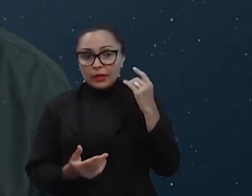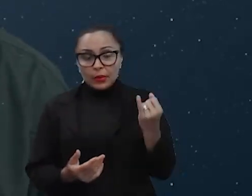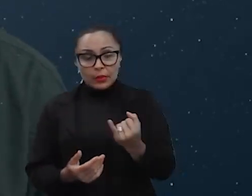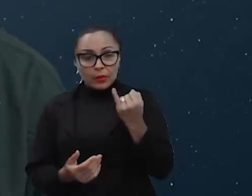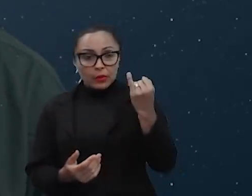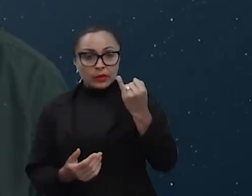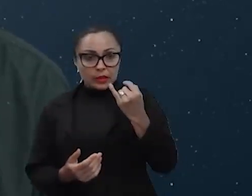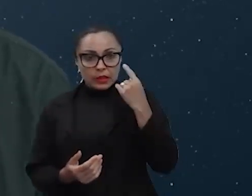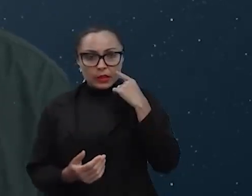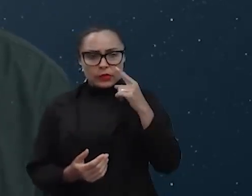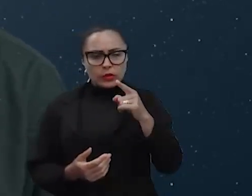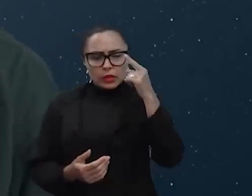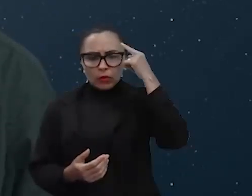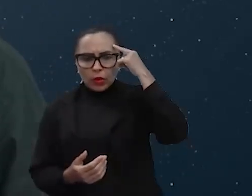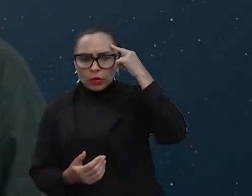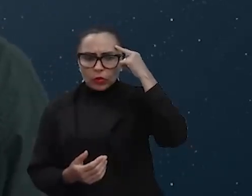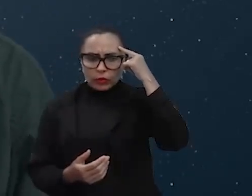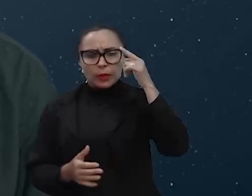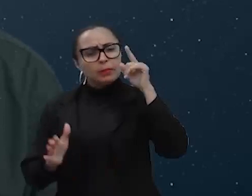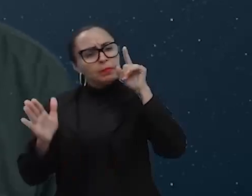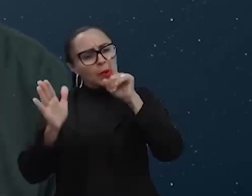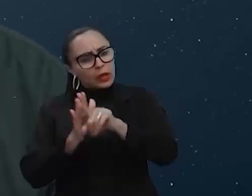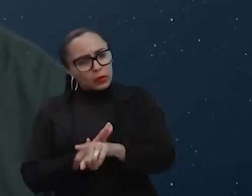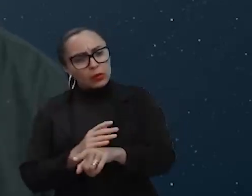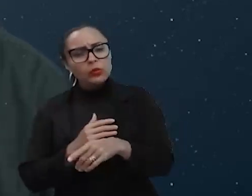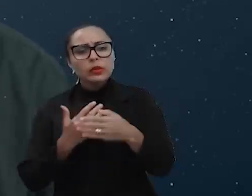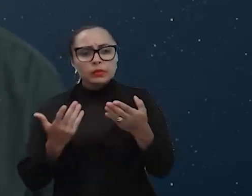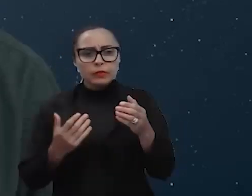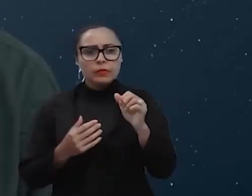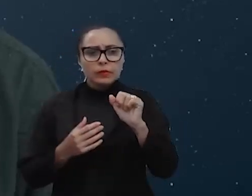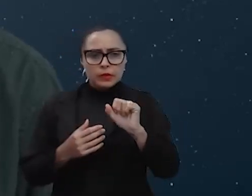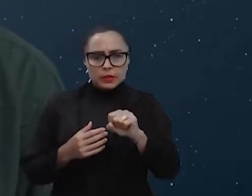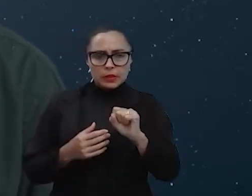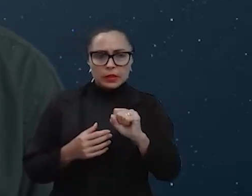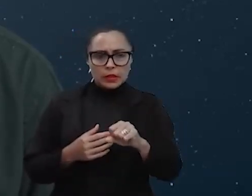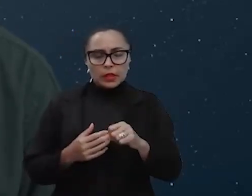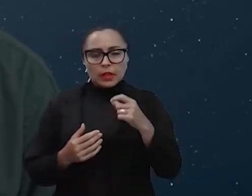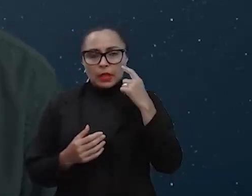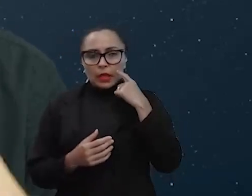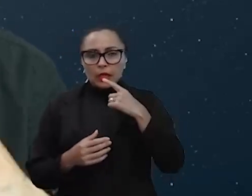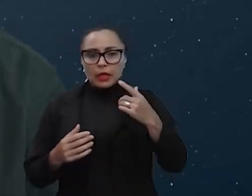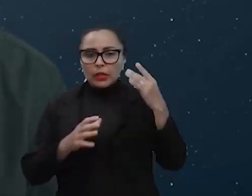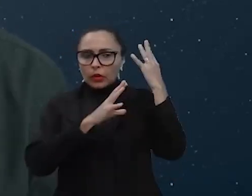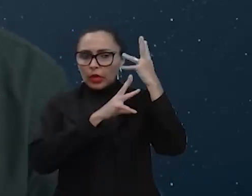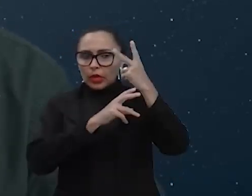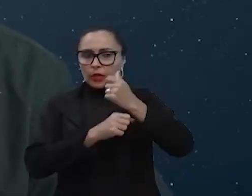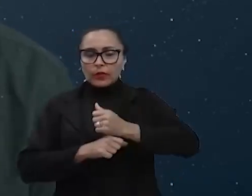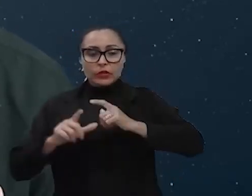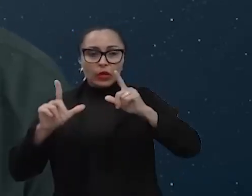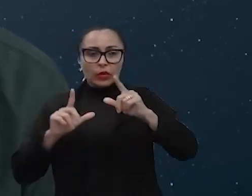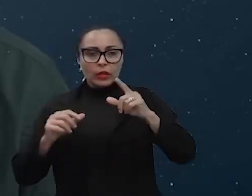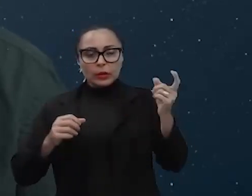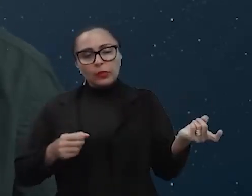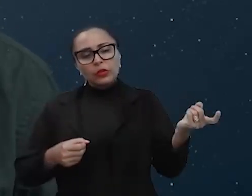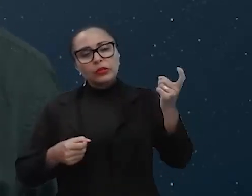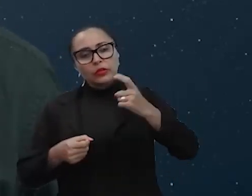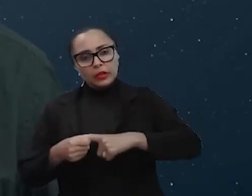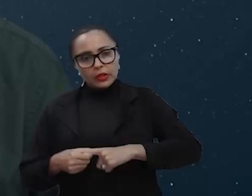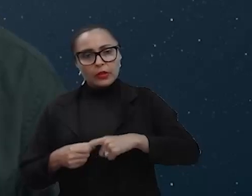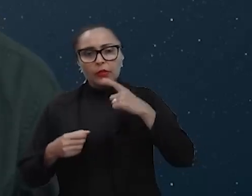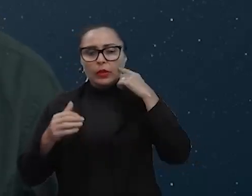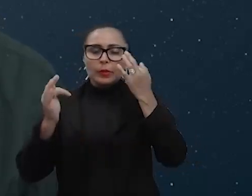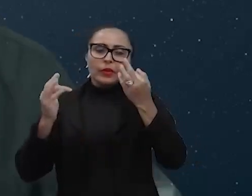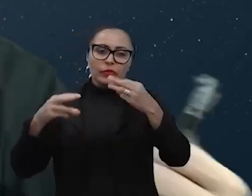dúvida, vai lá no meu Instagram, Paulo Vieira Hipnose, e reveja essa aula mais uma vez. E daqui a pouquinho nós voltamos para finalizar o